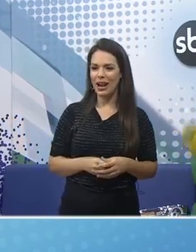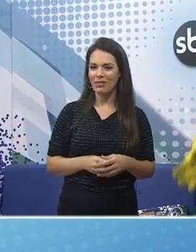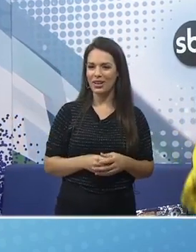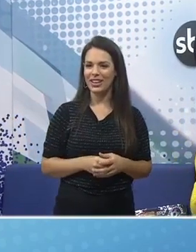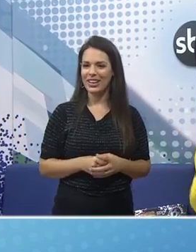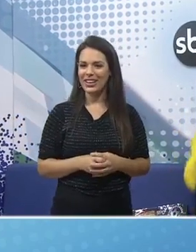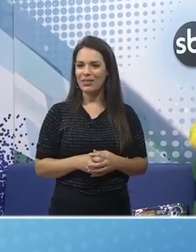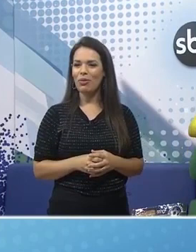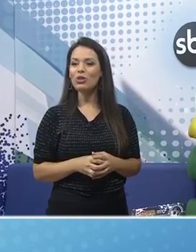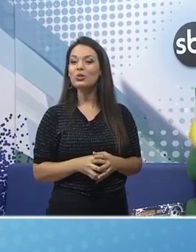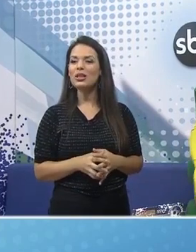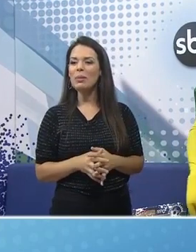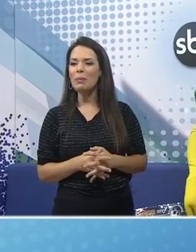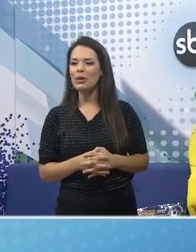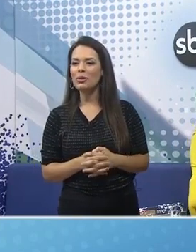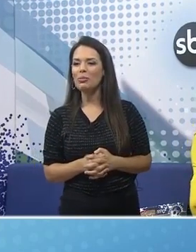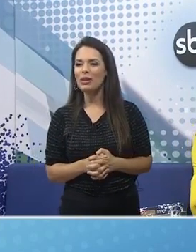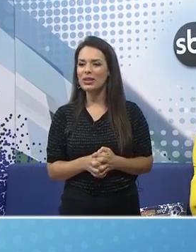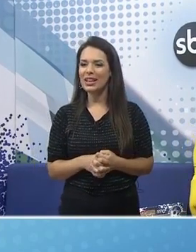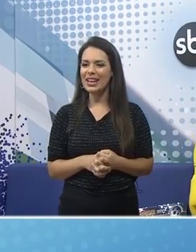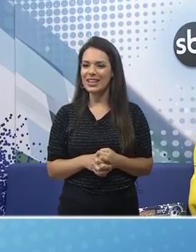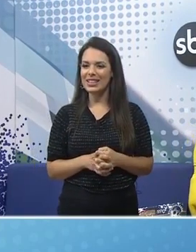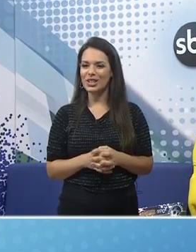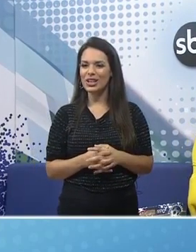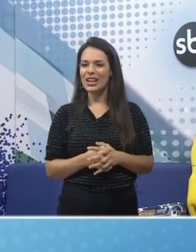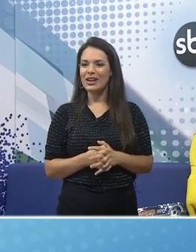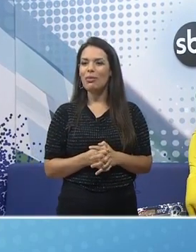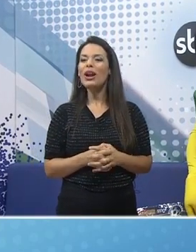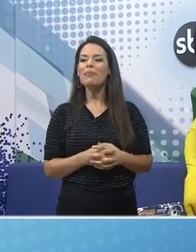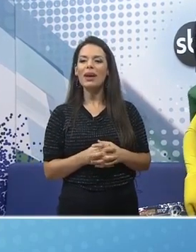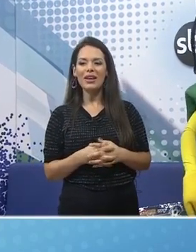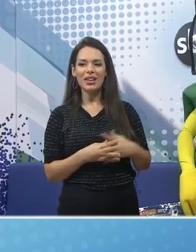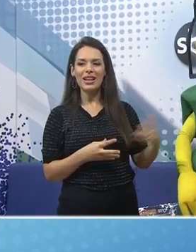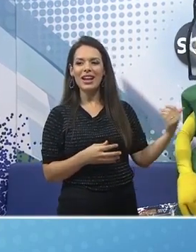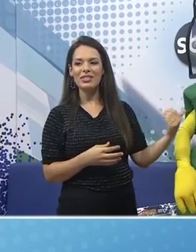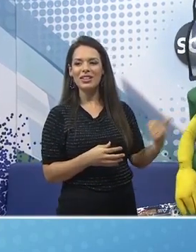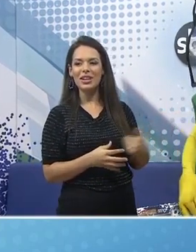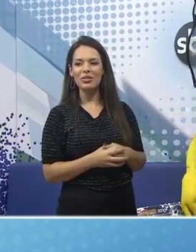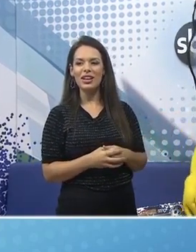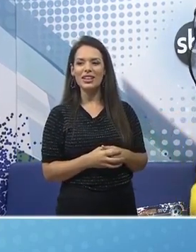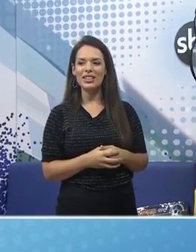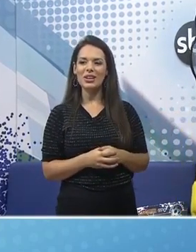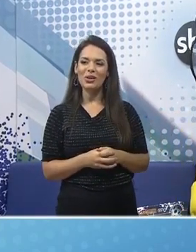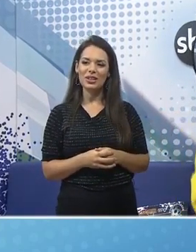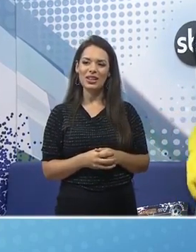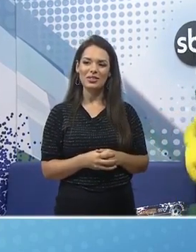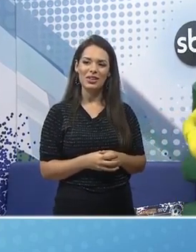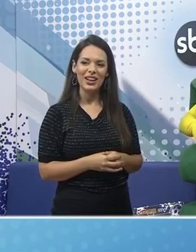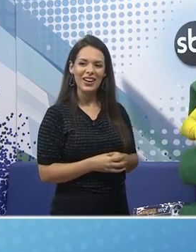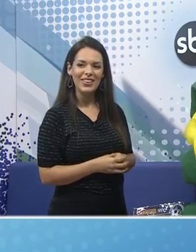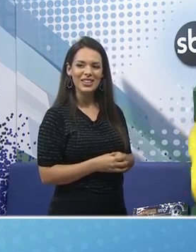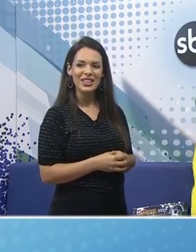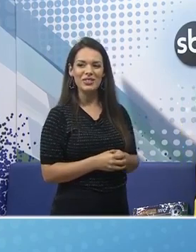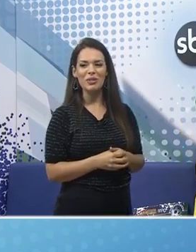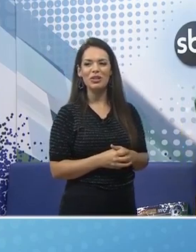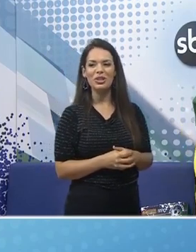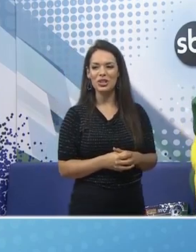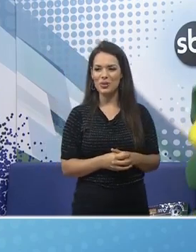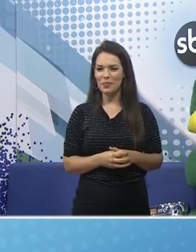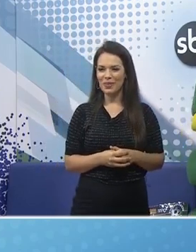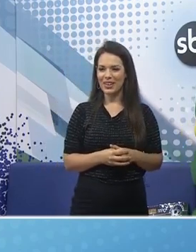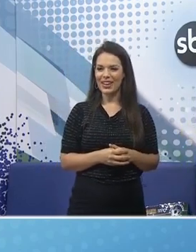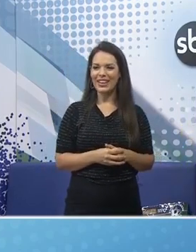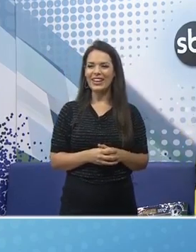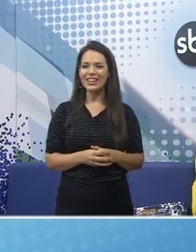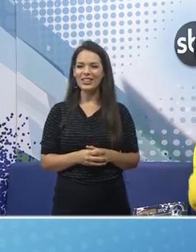molhando a palavra. Bota um samba perto do Pedro Certezas, molha a palavra dele, vê se ele não fica assim, igual o Centavinho. Olha lá, olha o Centavinho que